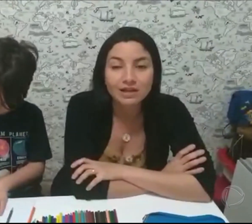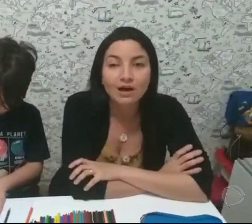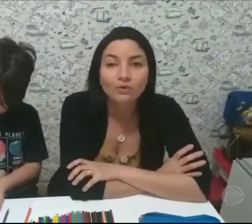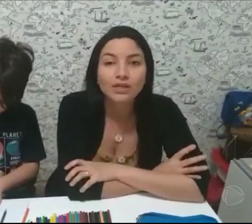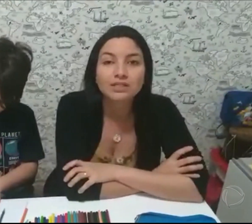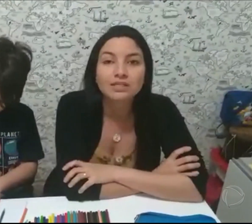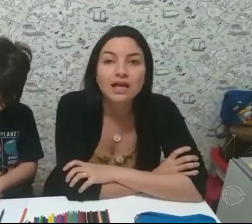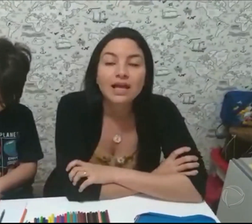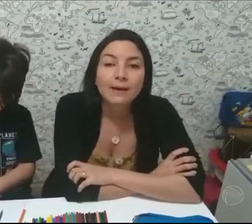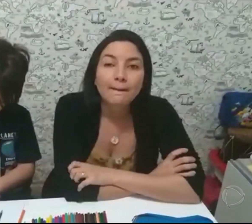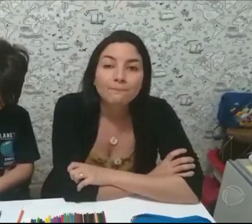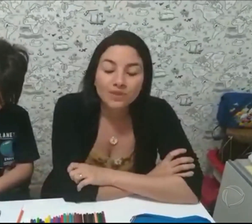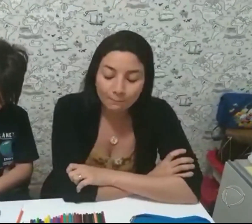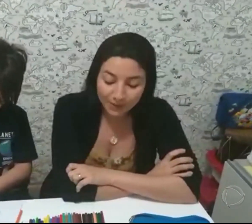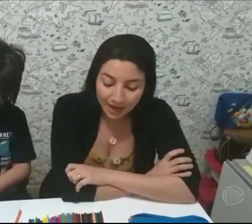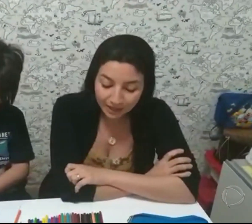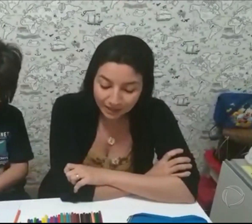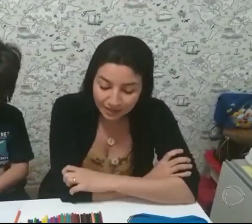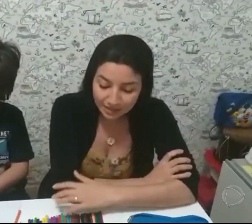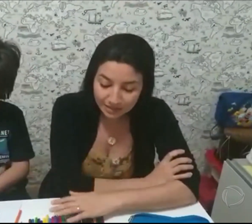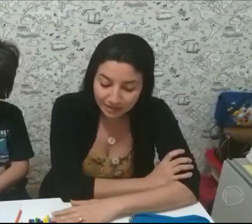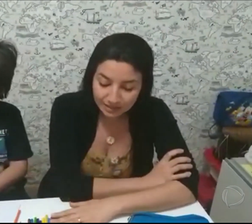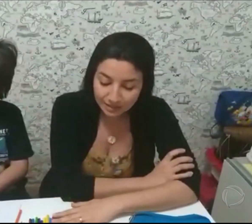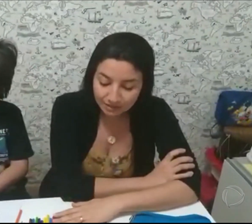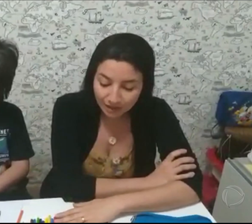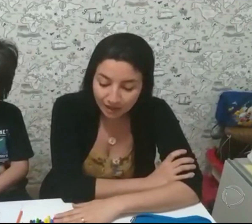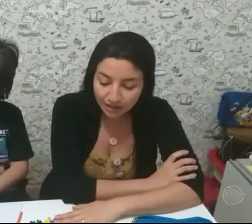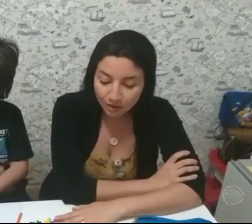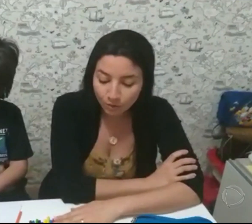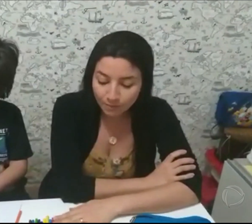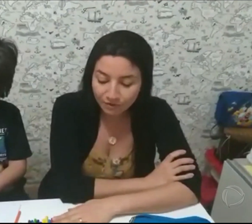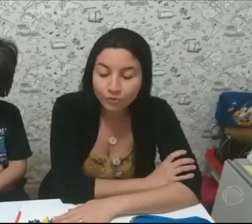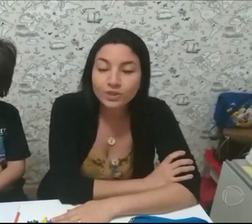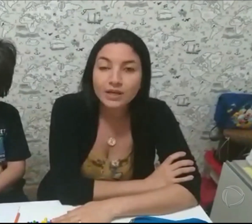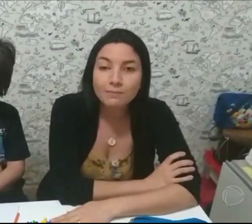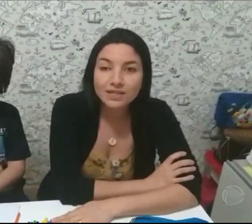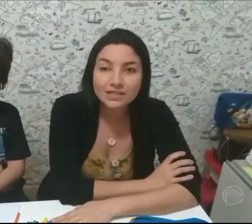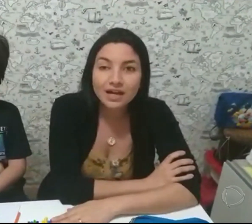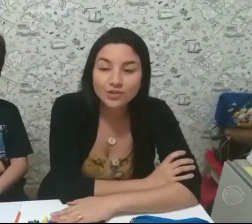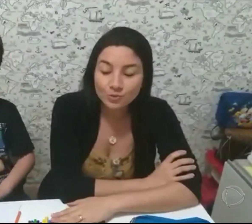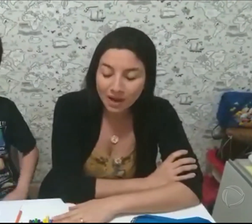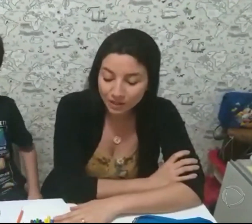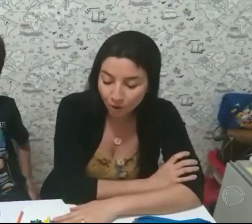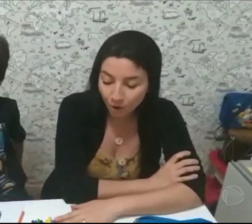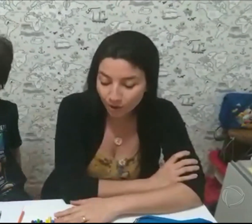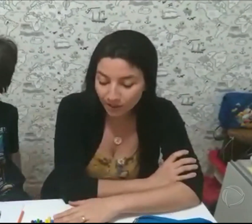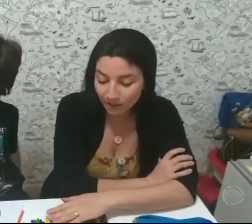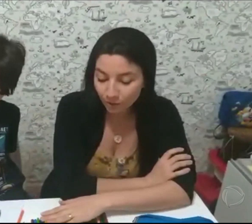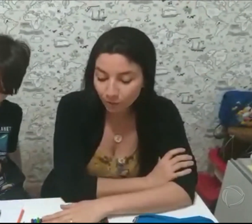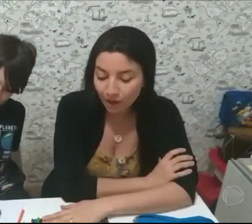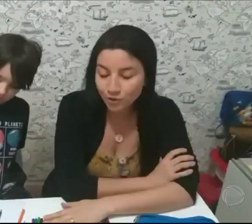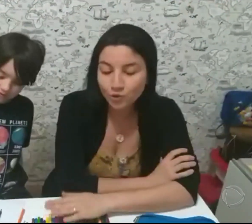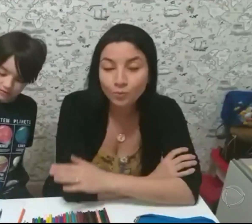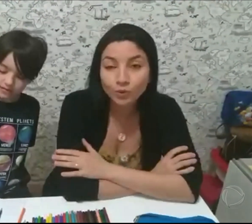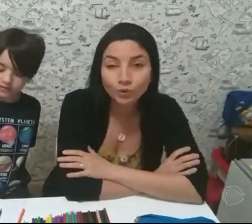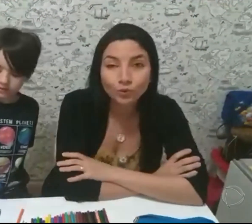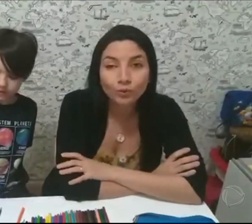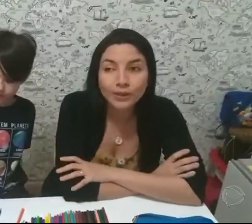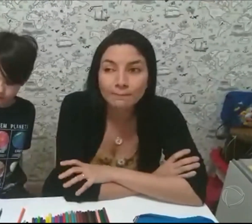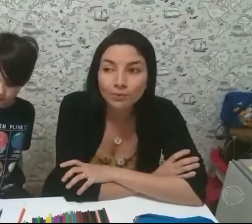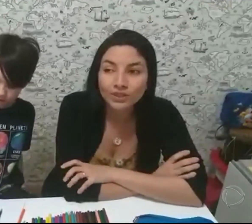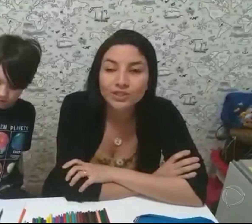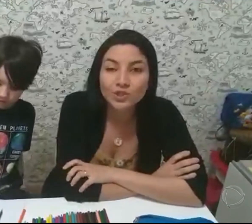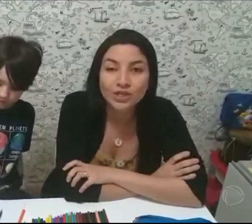voltar às aulas, para crianças que têm uma vulnerabilidade maior, eu acho